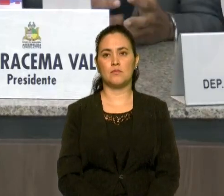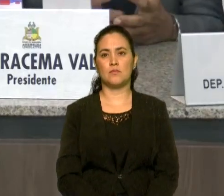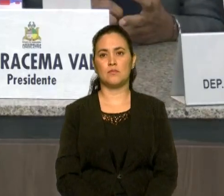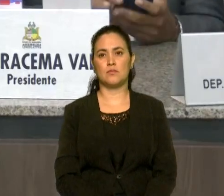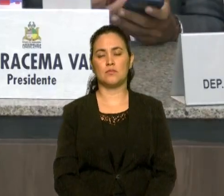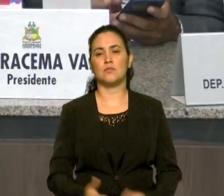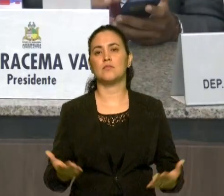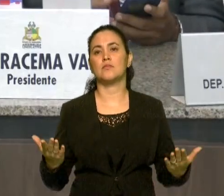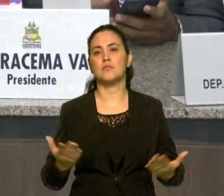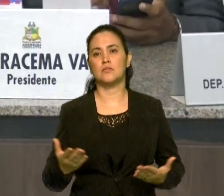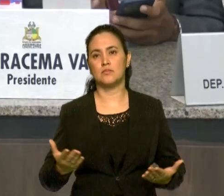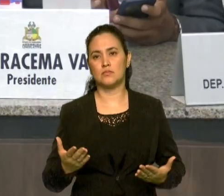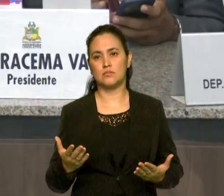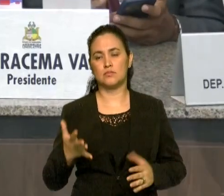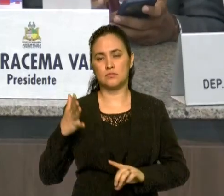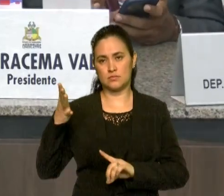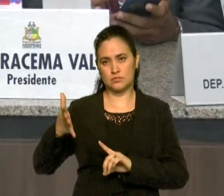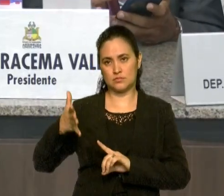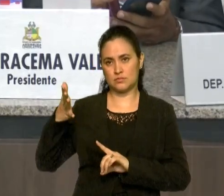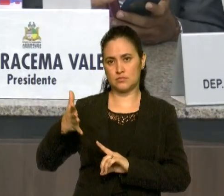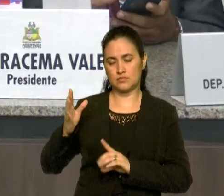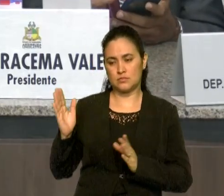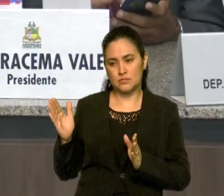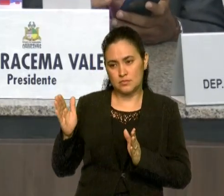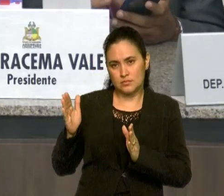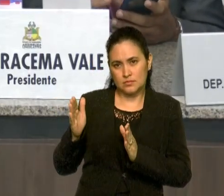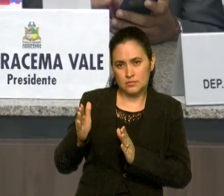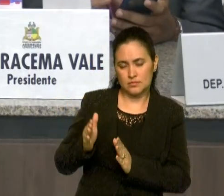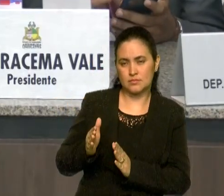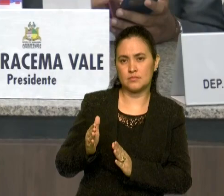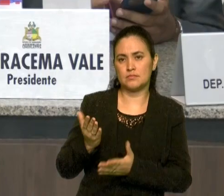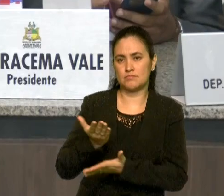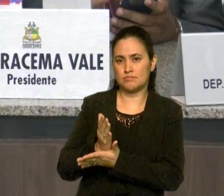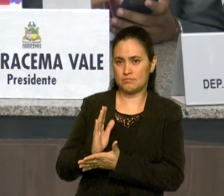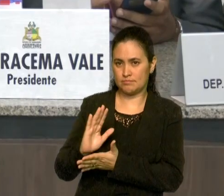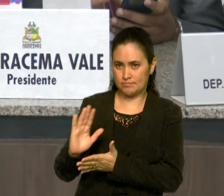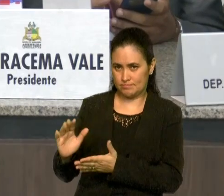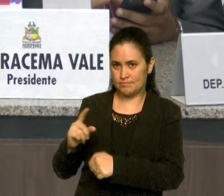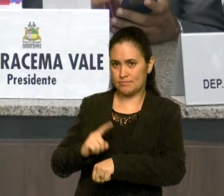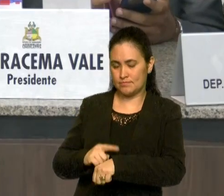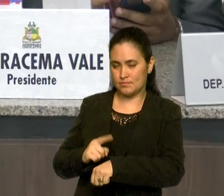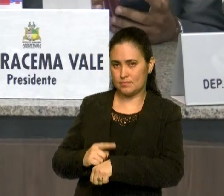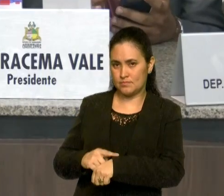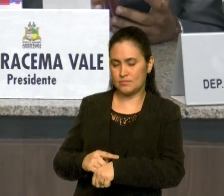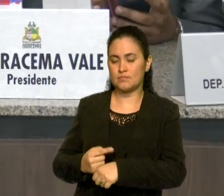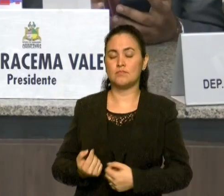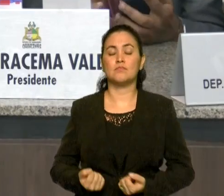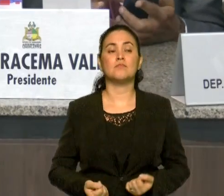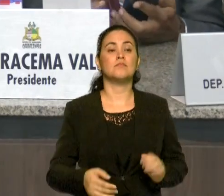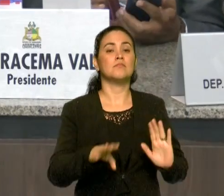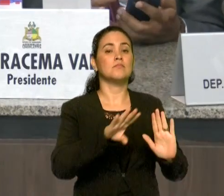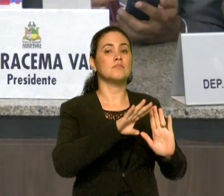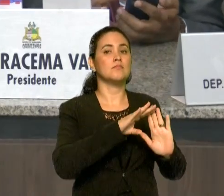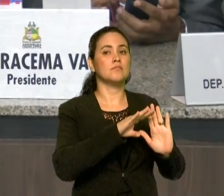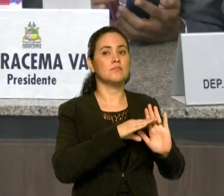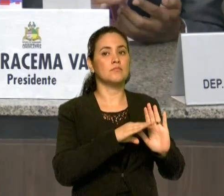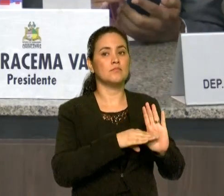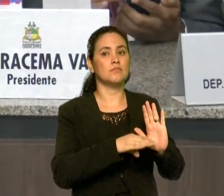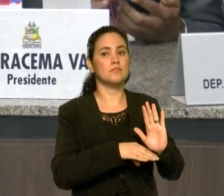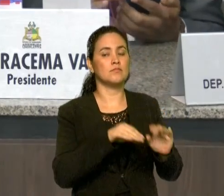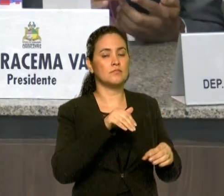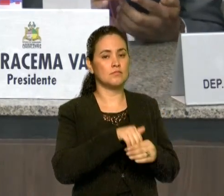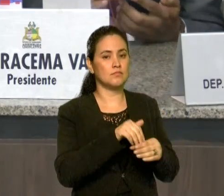suspender os oradores do pequeno expediente. Vamos passar a votação da ordem do dia.